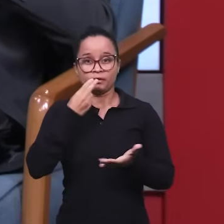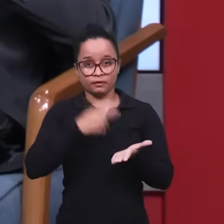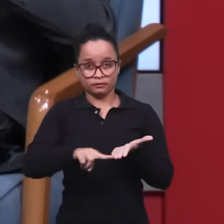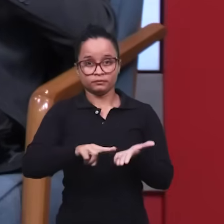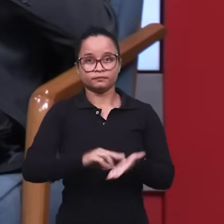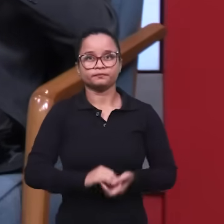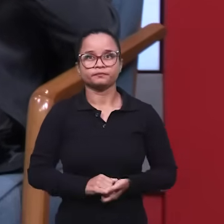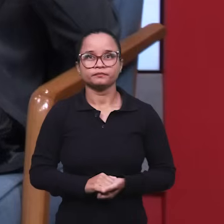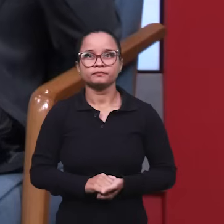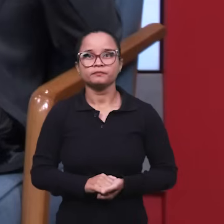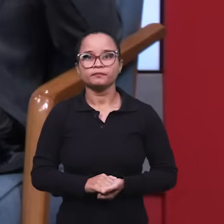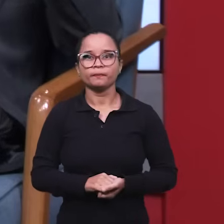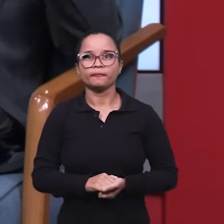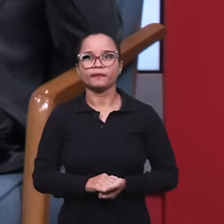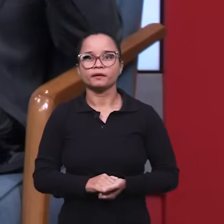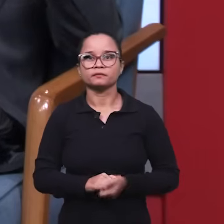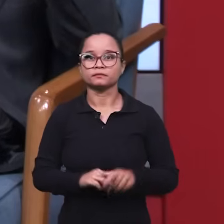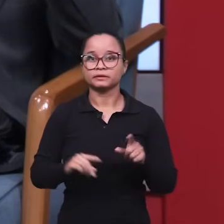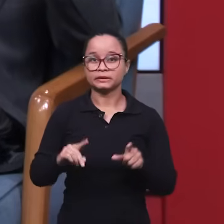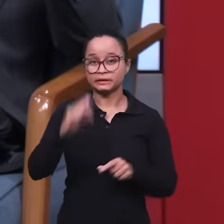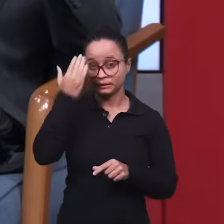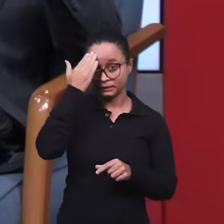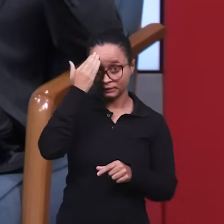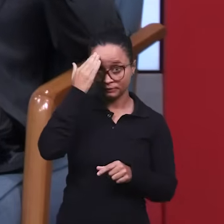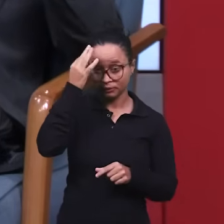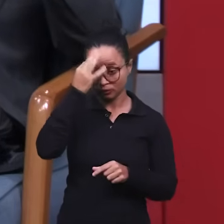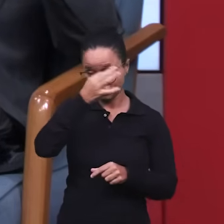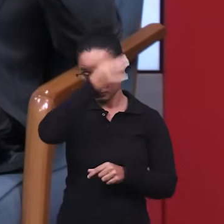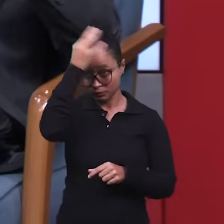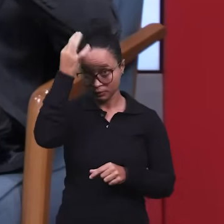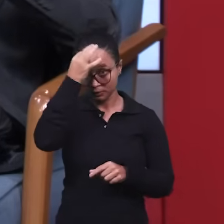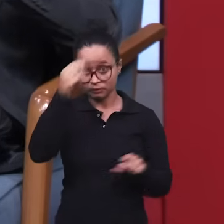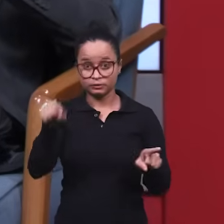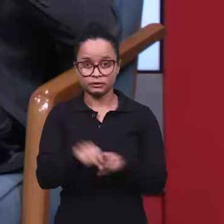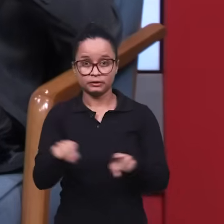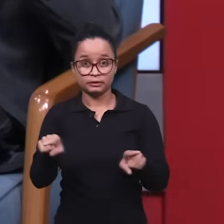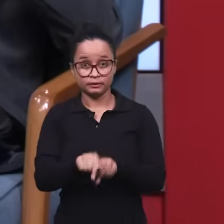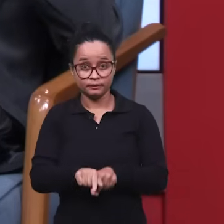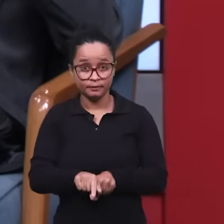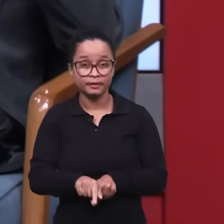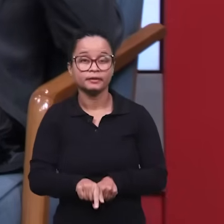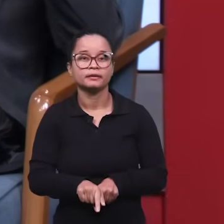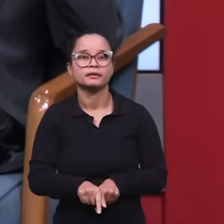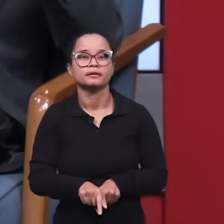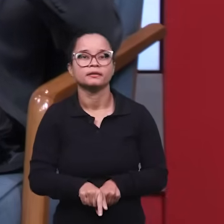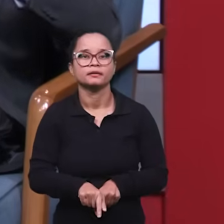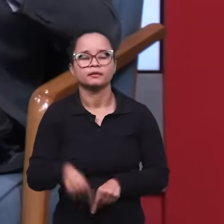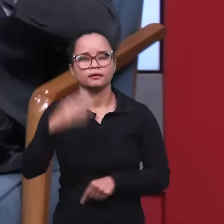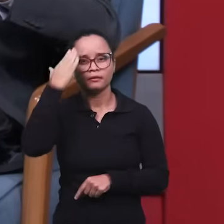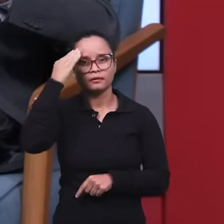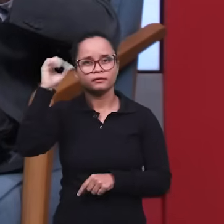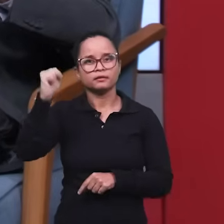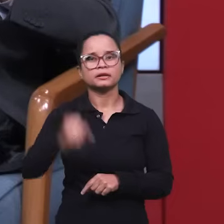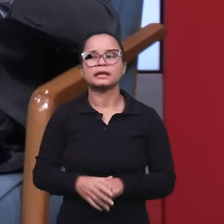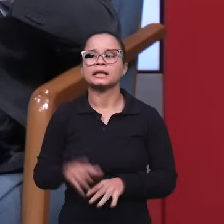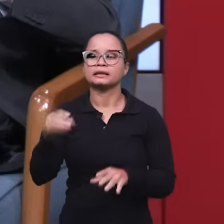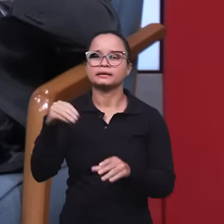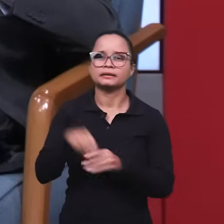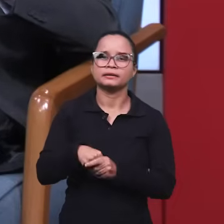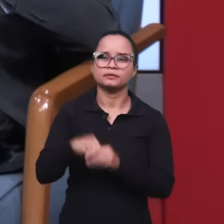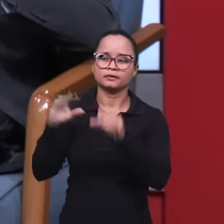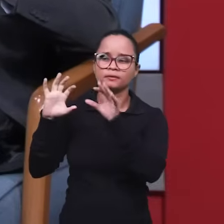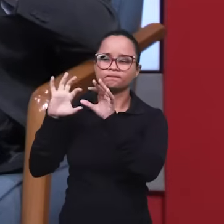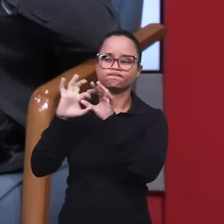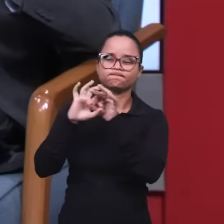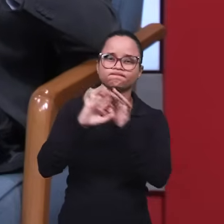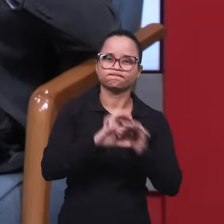na carta, discernimento de espírito e sabedoria, eles, dentro dessa linha de contexto